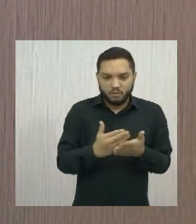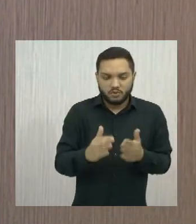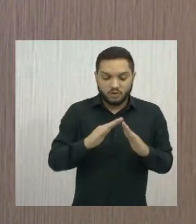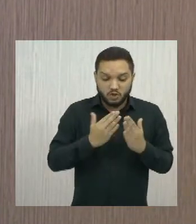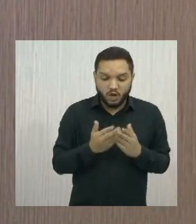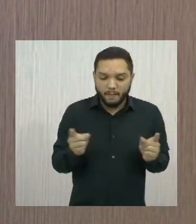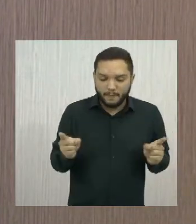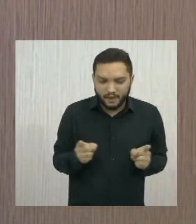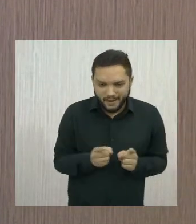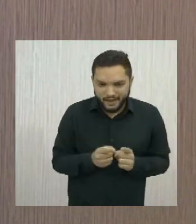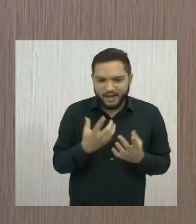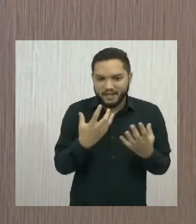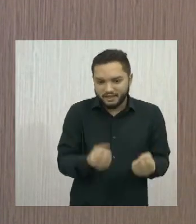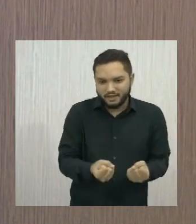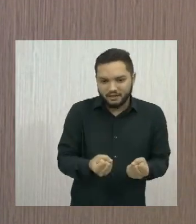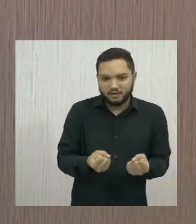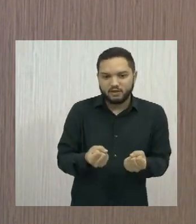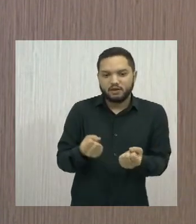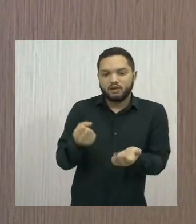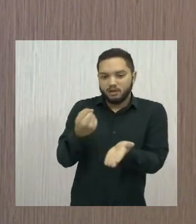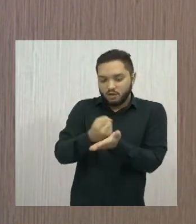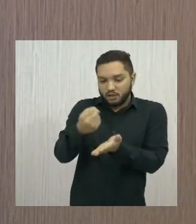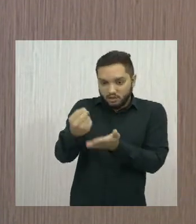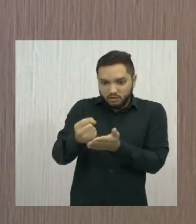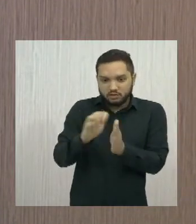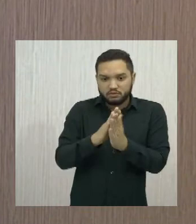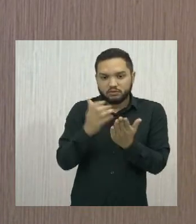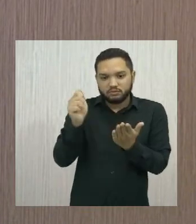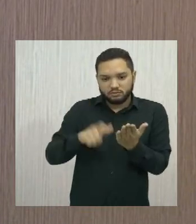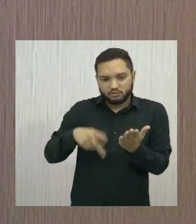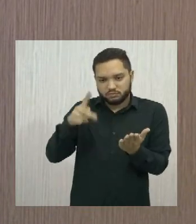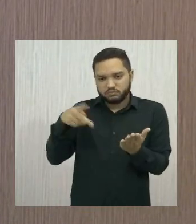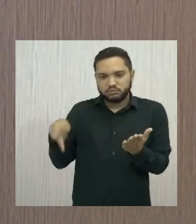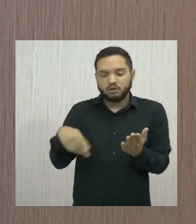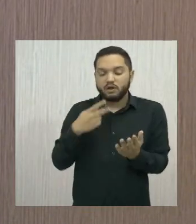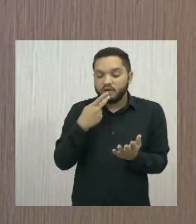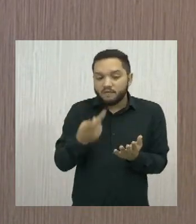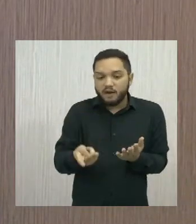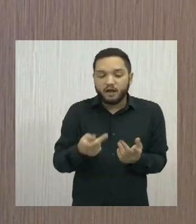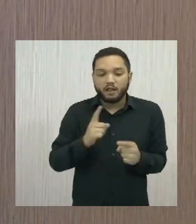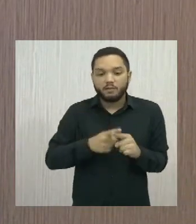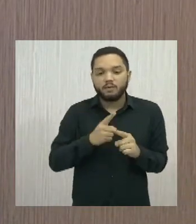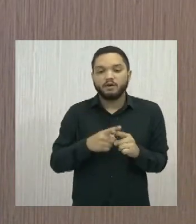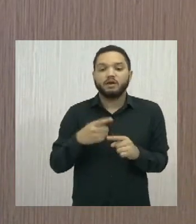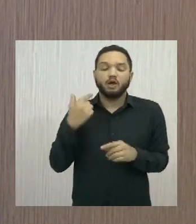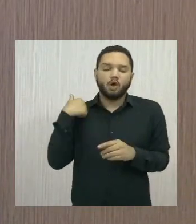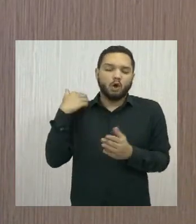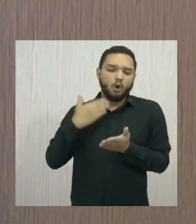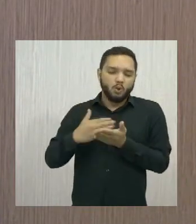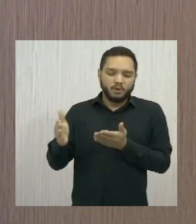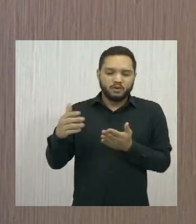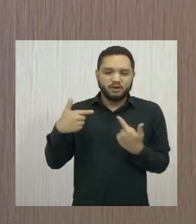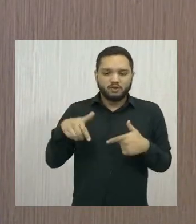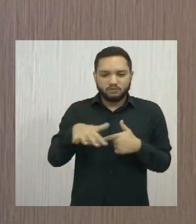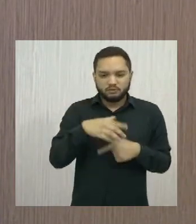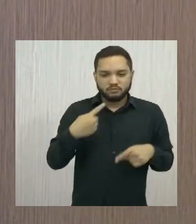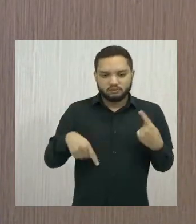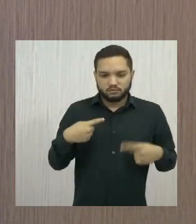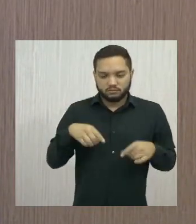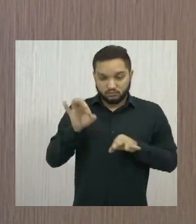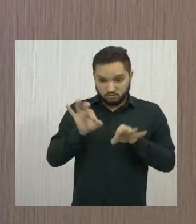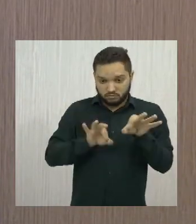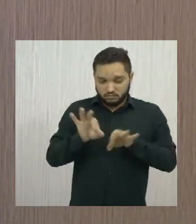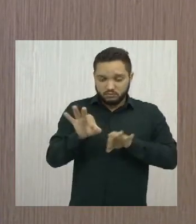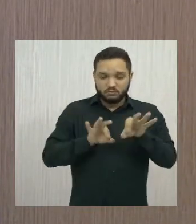E elas assinam a carteira dos seus professores. E digo isso porque eu comecei minha vida pública coordenando uma mobilização